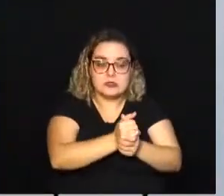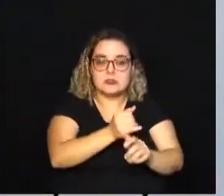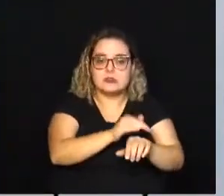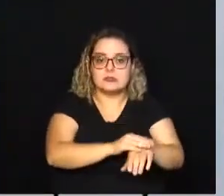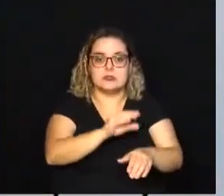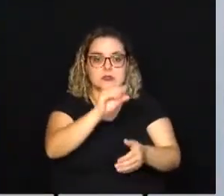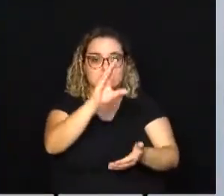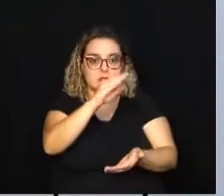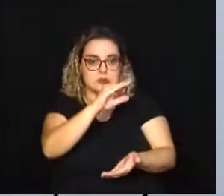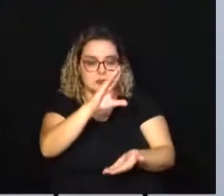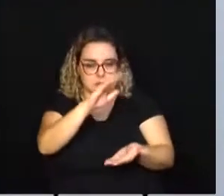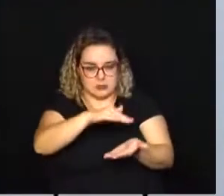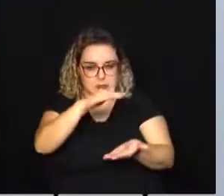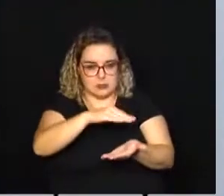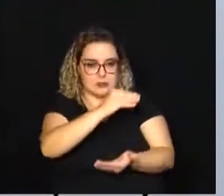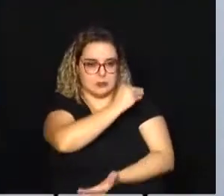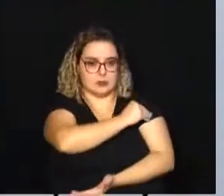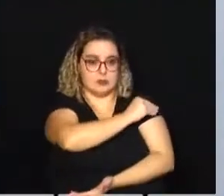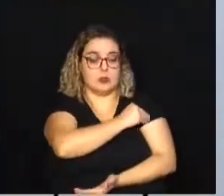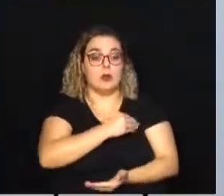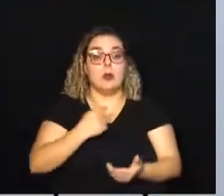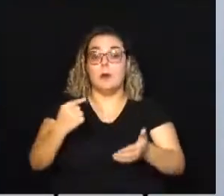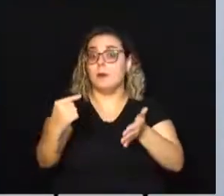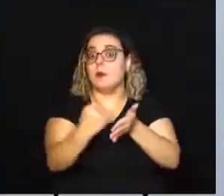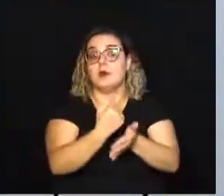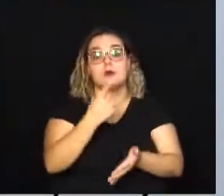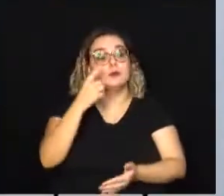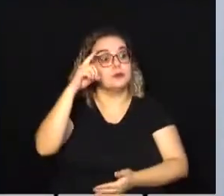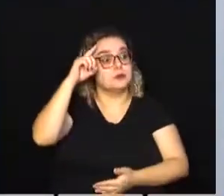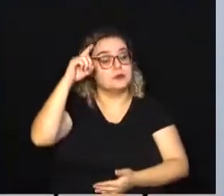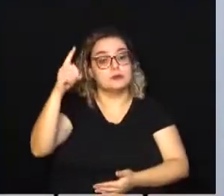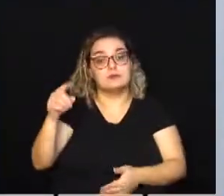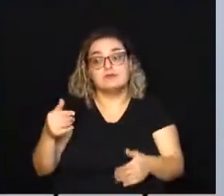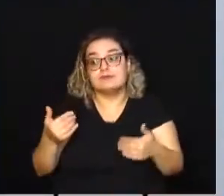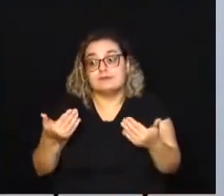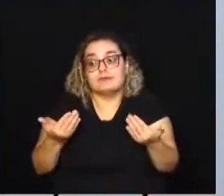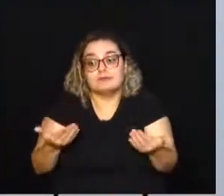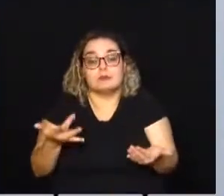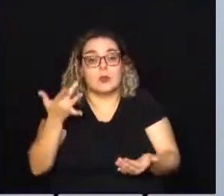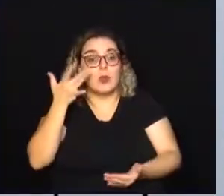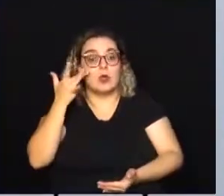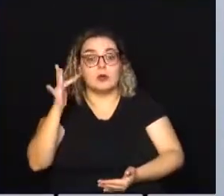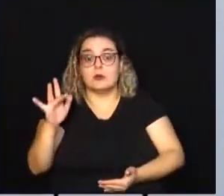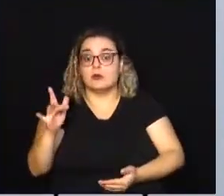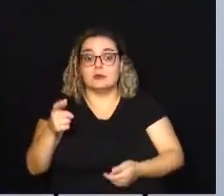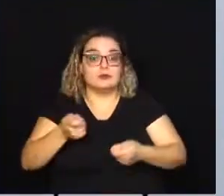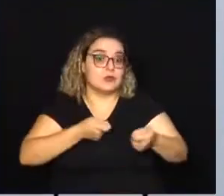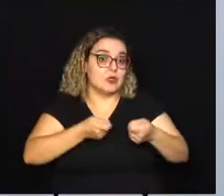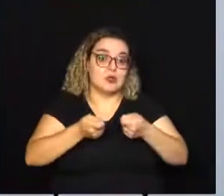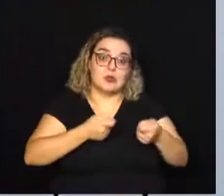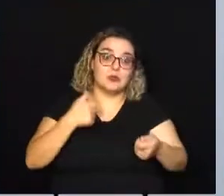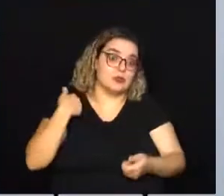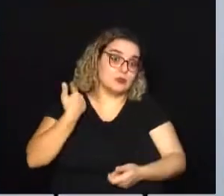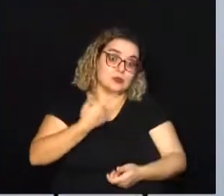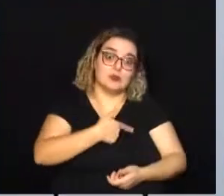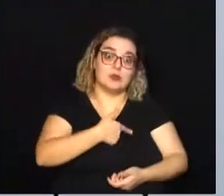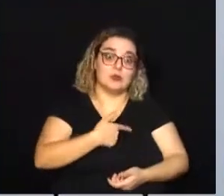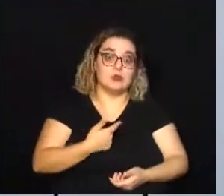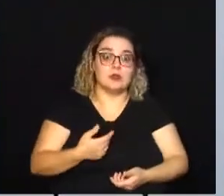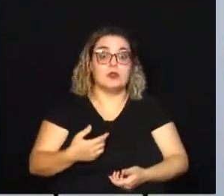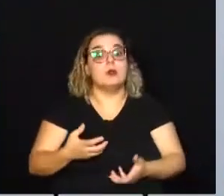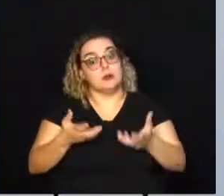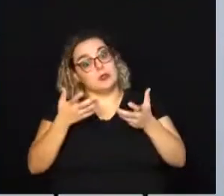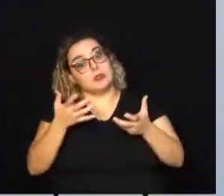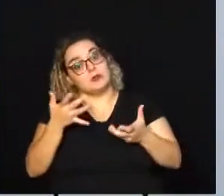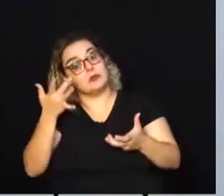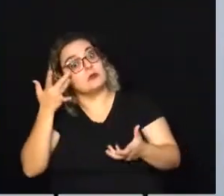um telespectador que perguntou a data, né? Infelizmente, isso não está sobre o nosso controle aqui, né? Eu queria que fosse amanhã,